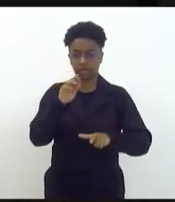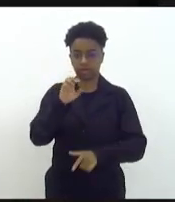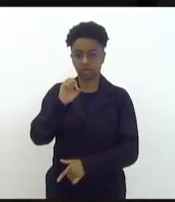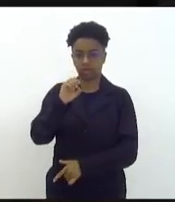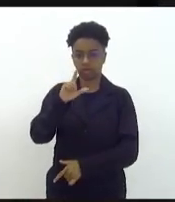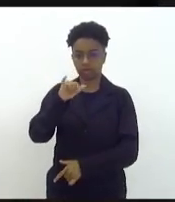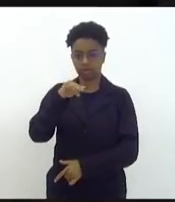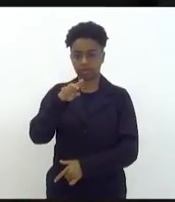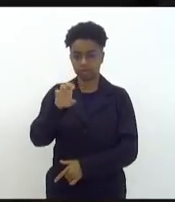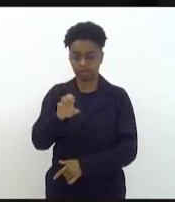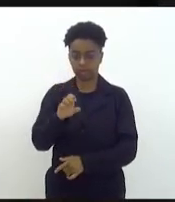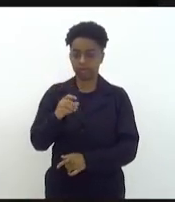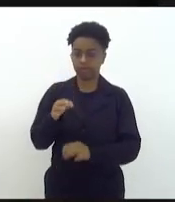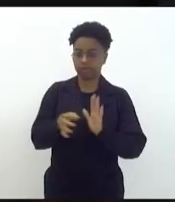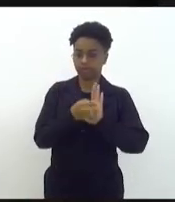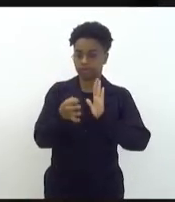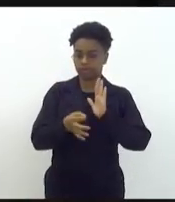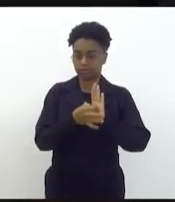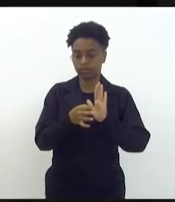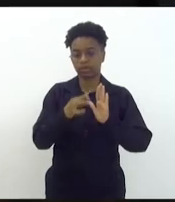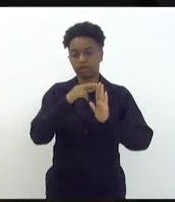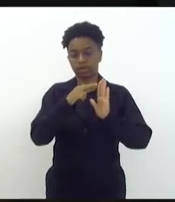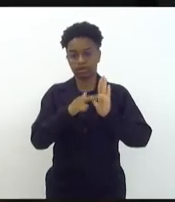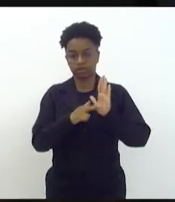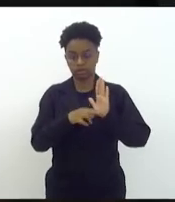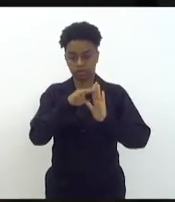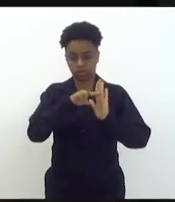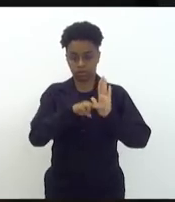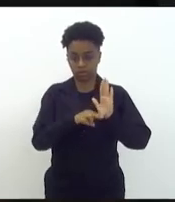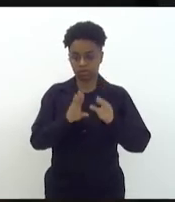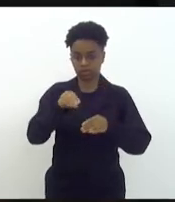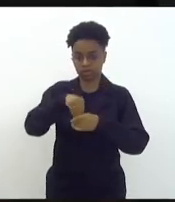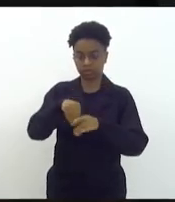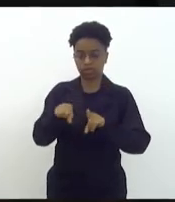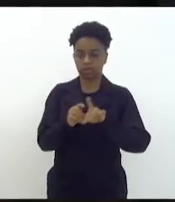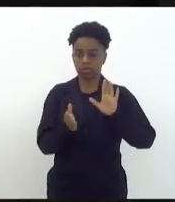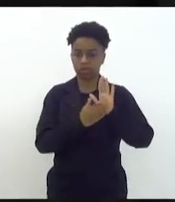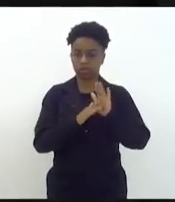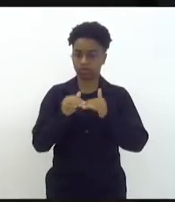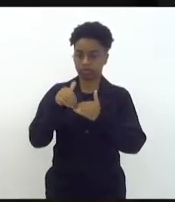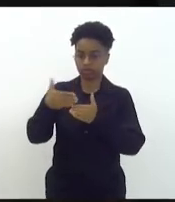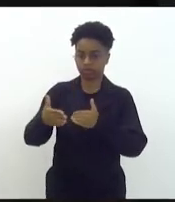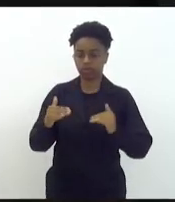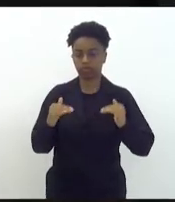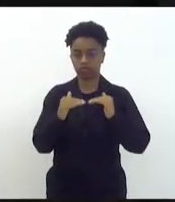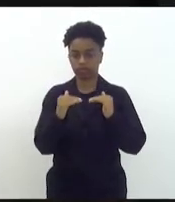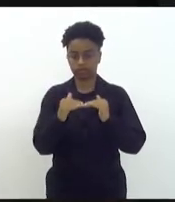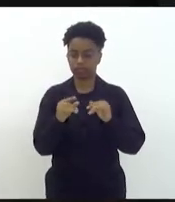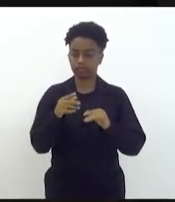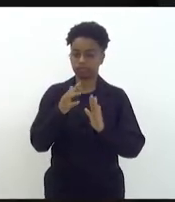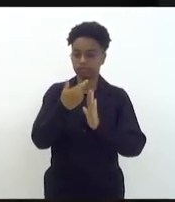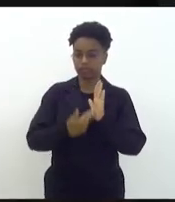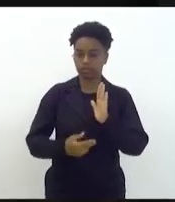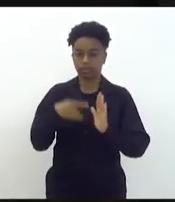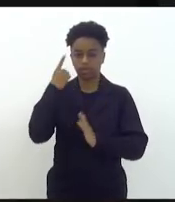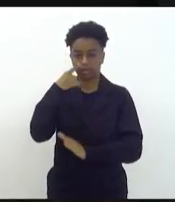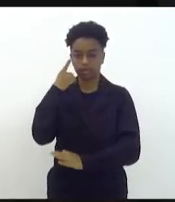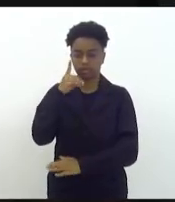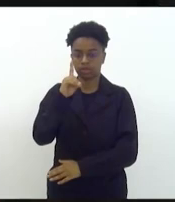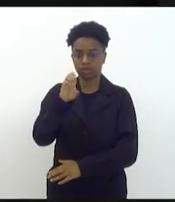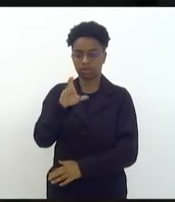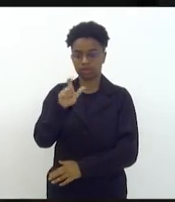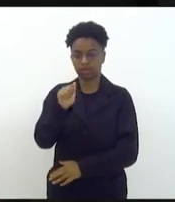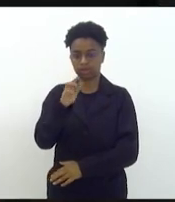proner parecida comissão de normas internas e proposições externas favorável relator Deputado Guilherme